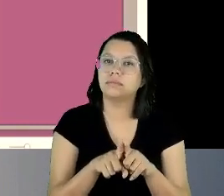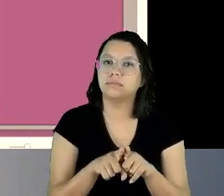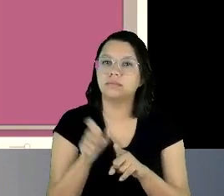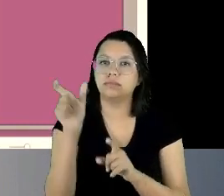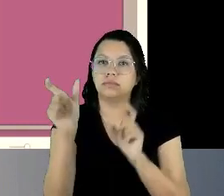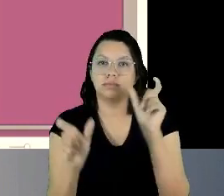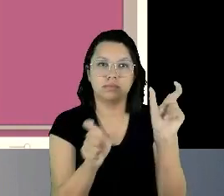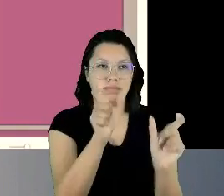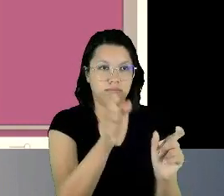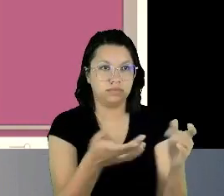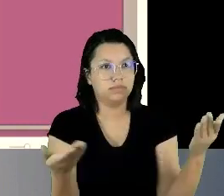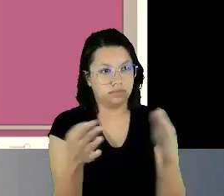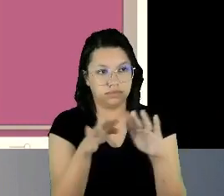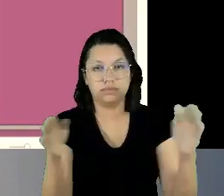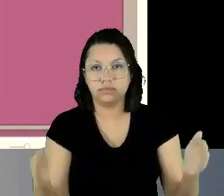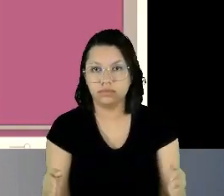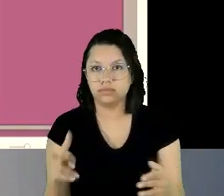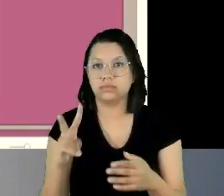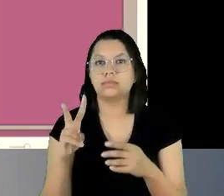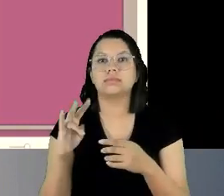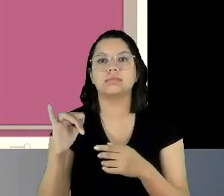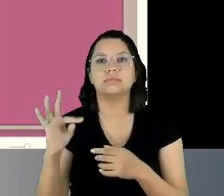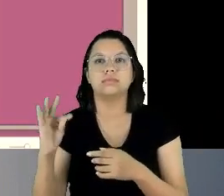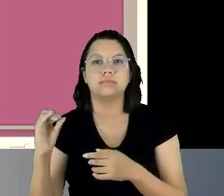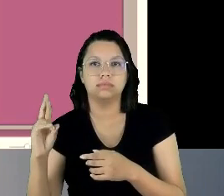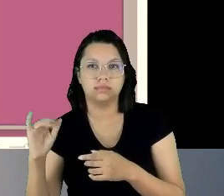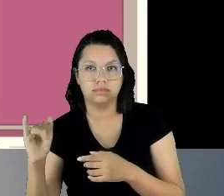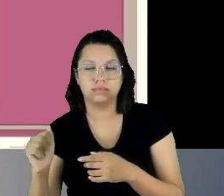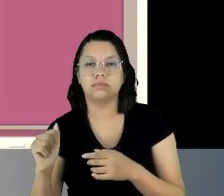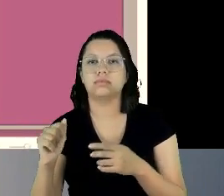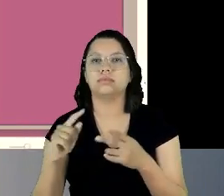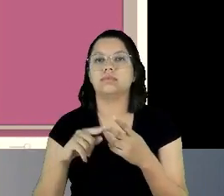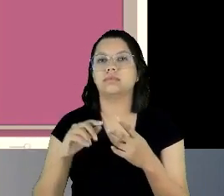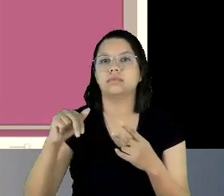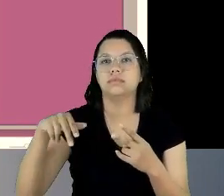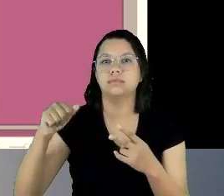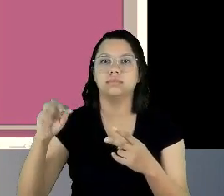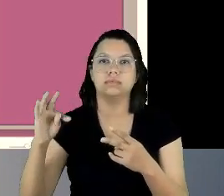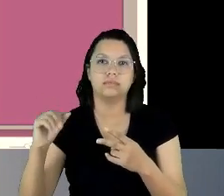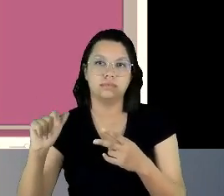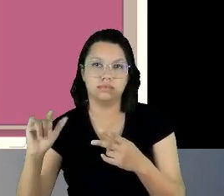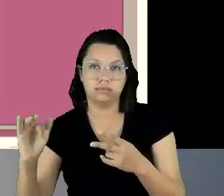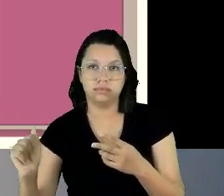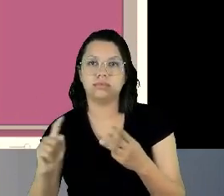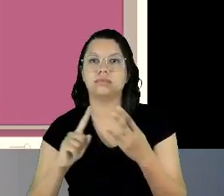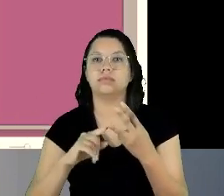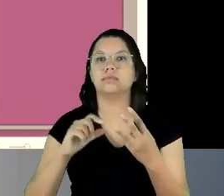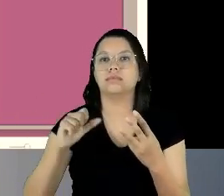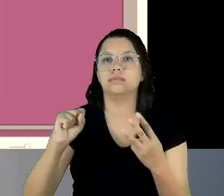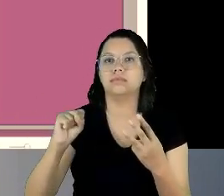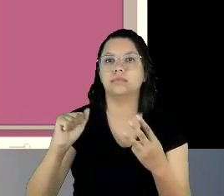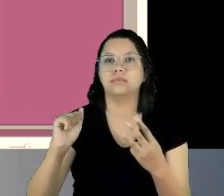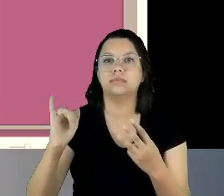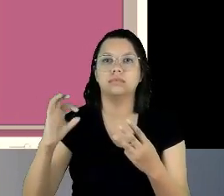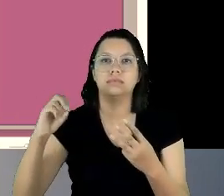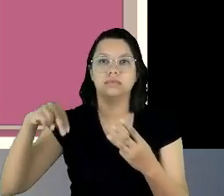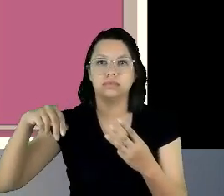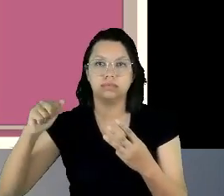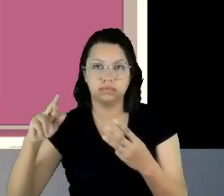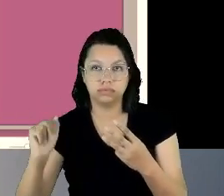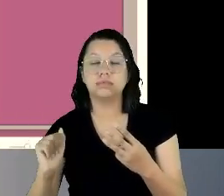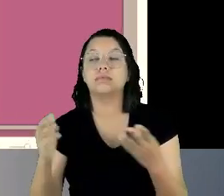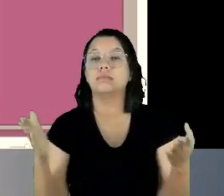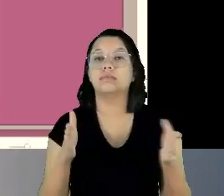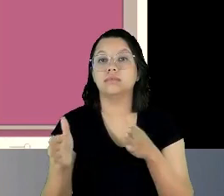pessoas presentes nessa mesa. Então, Vitória, Natália, Sayonara participaram, estiveram com a gente nesse momento